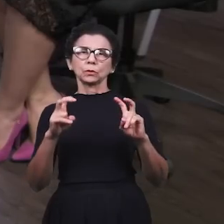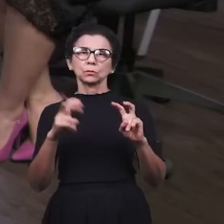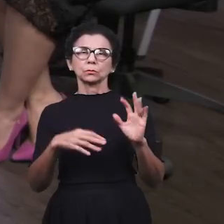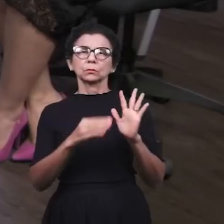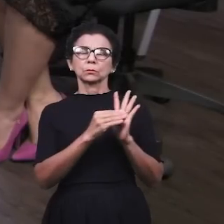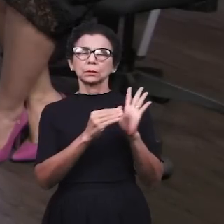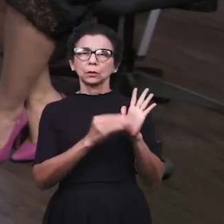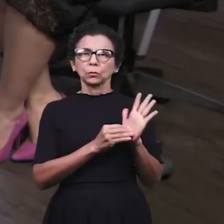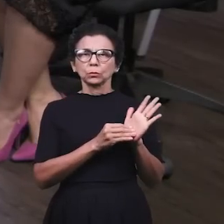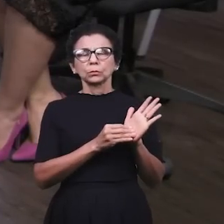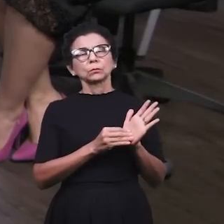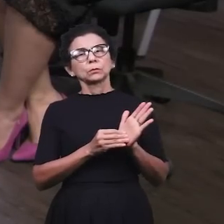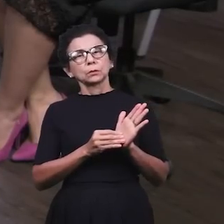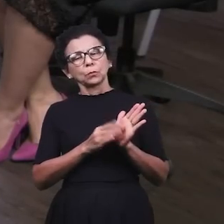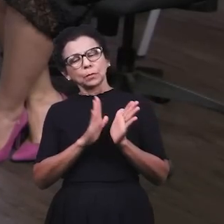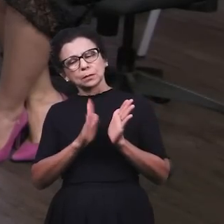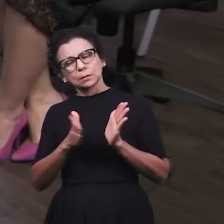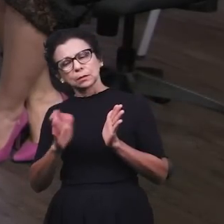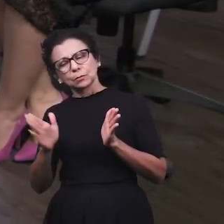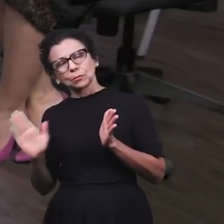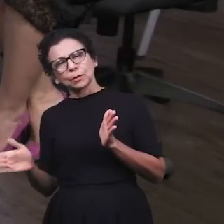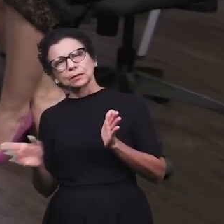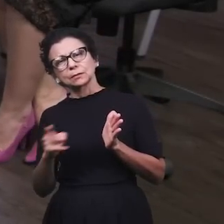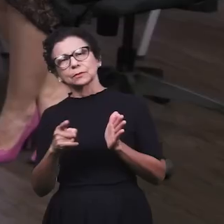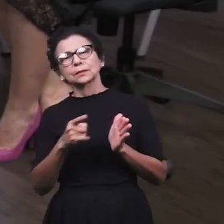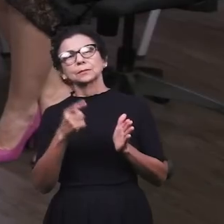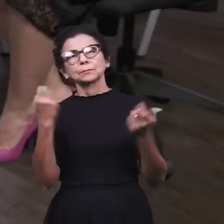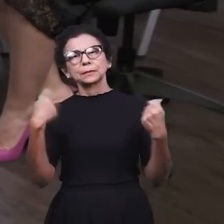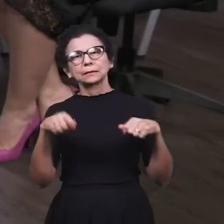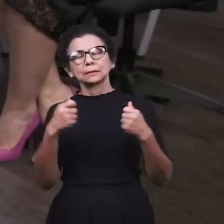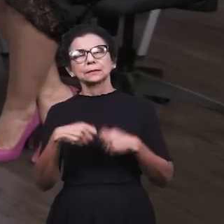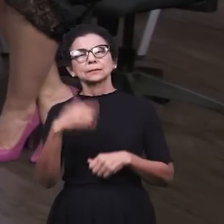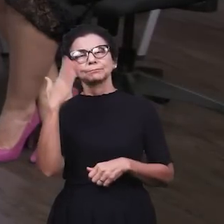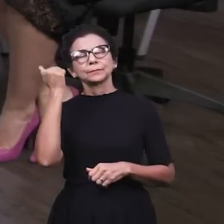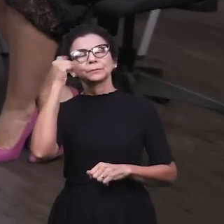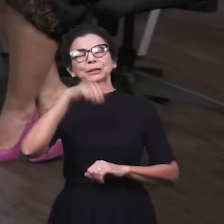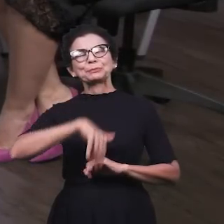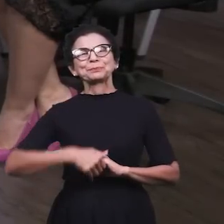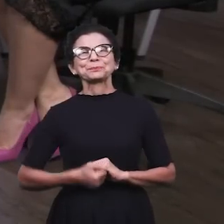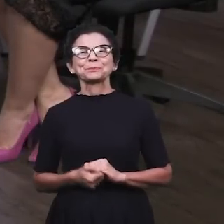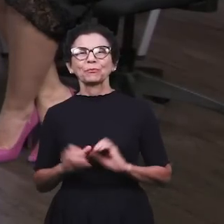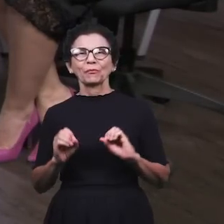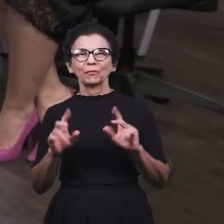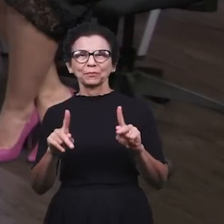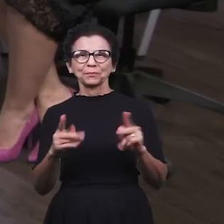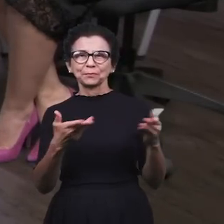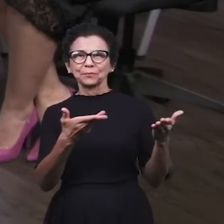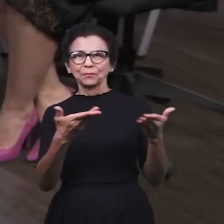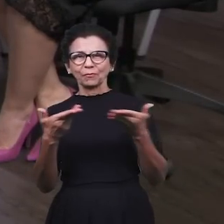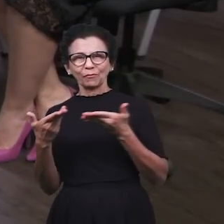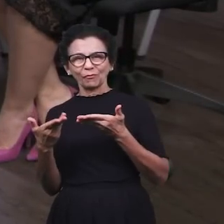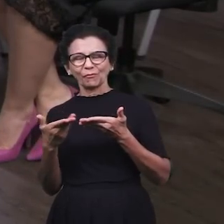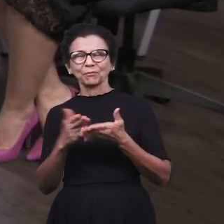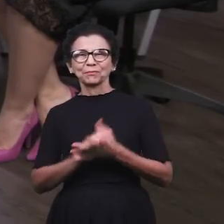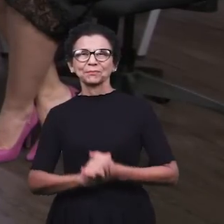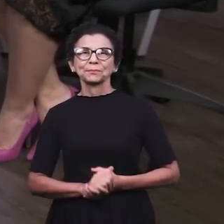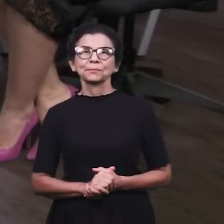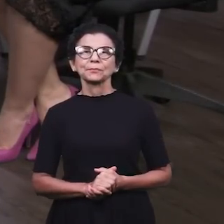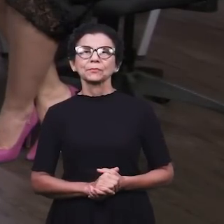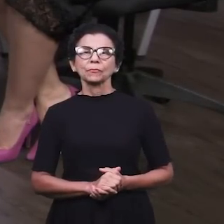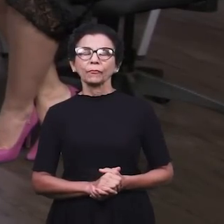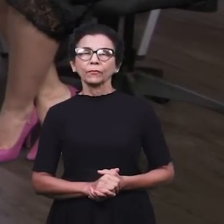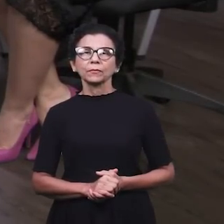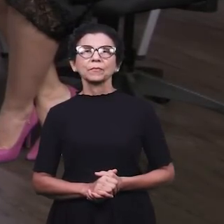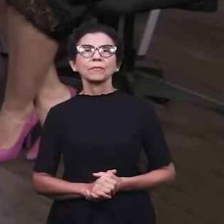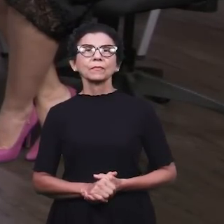nesse programa e isso, como eu disse, é necessário, tá bom? Então tá feito aí o convite e a recomendação para você assistir também o programa da